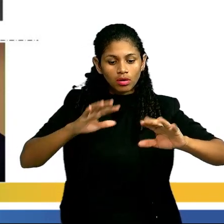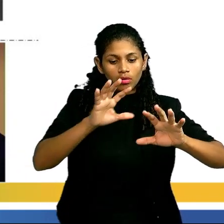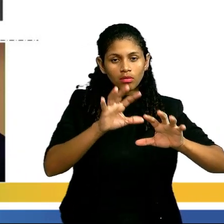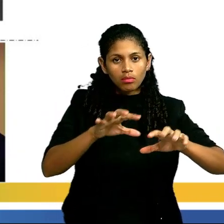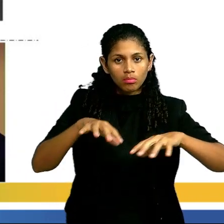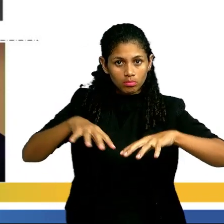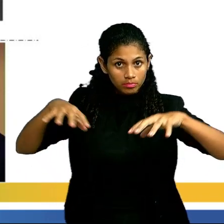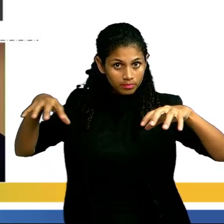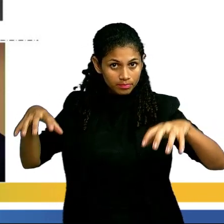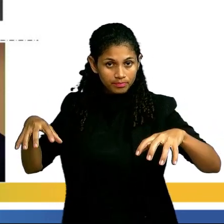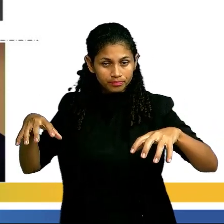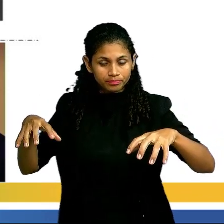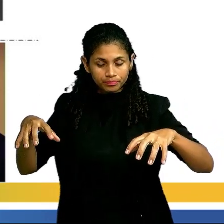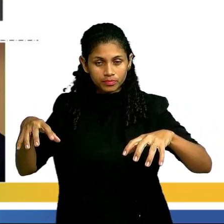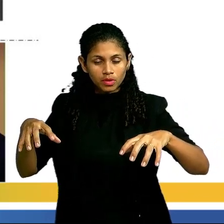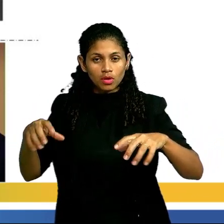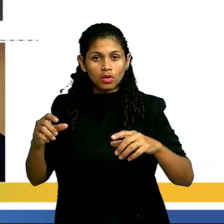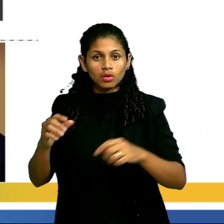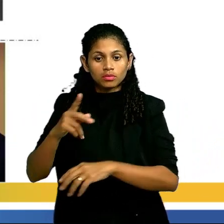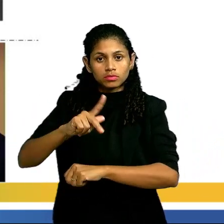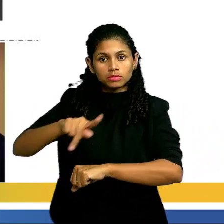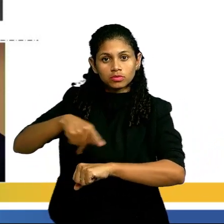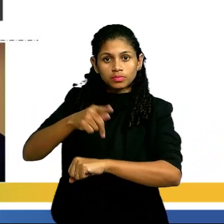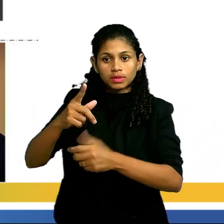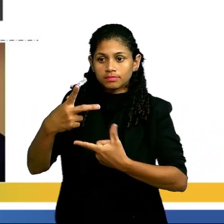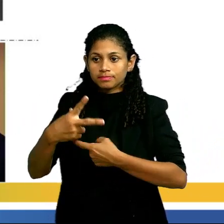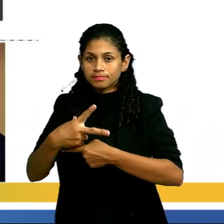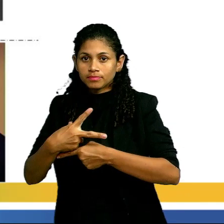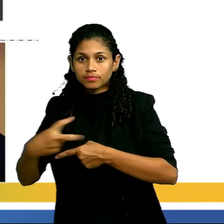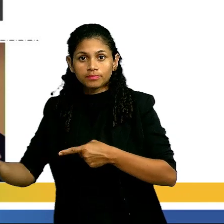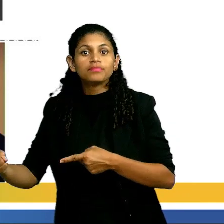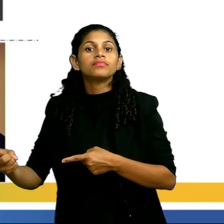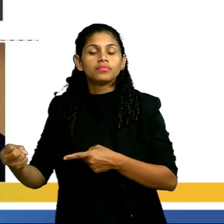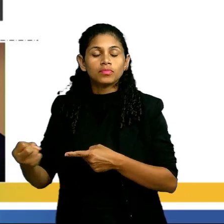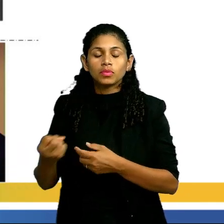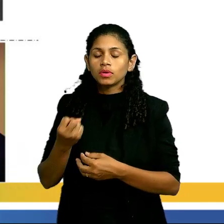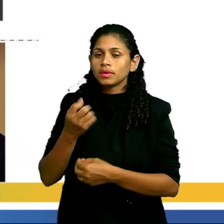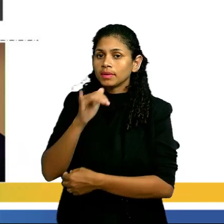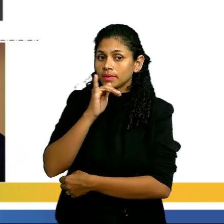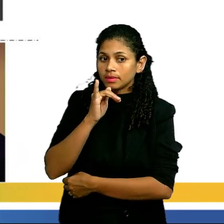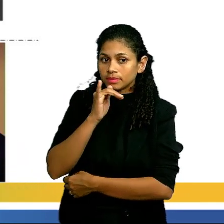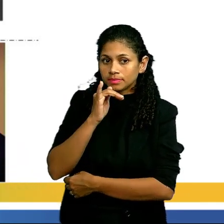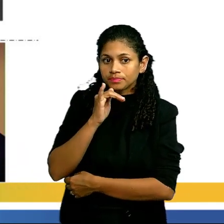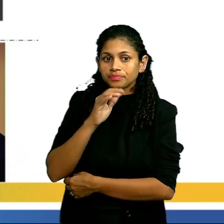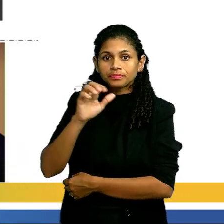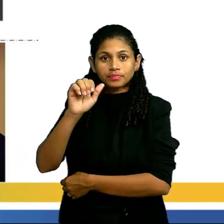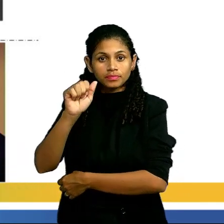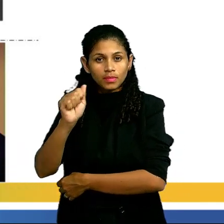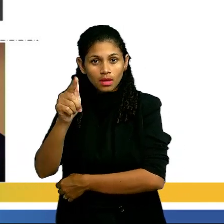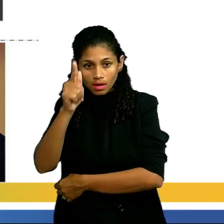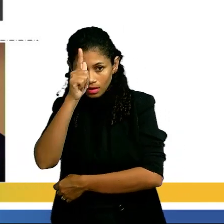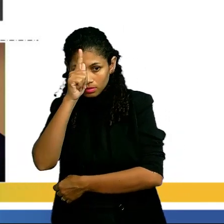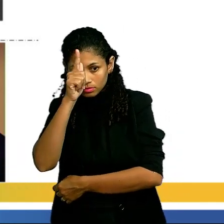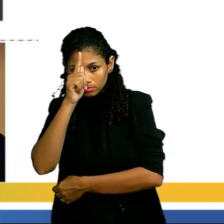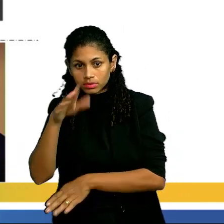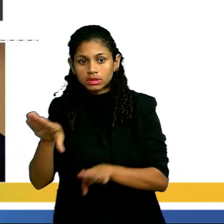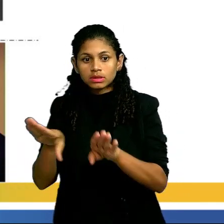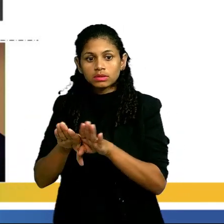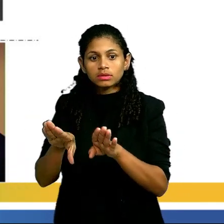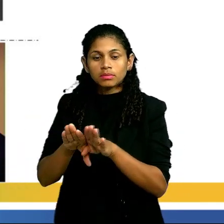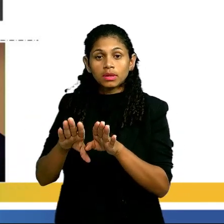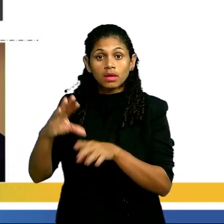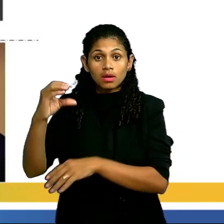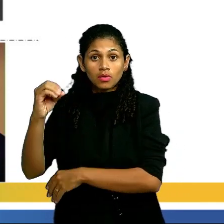dos países vencedores, como a Alemanha e aqui a Coreia. A Coreia, gente, no passado havia sido